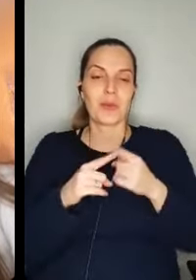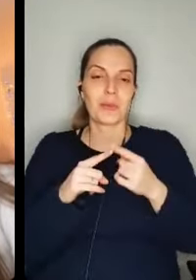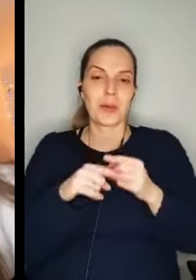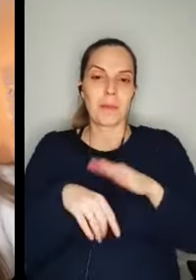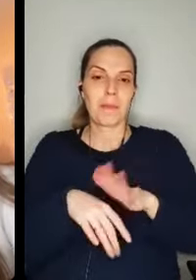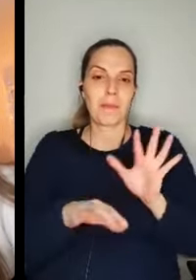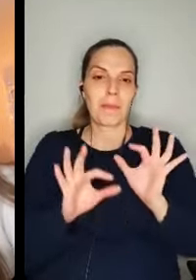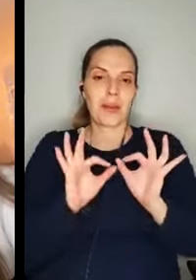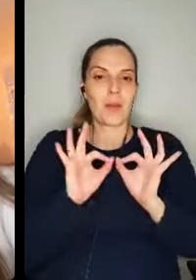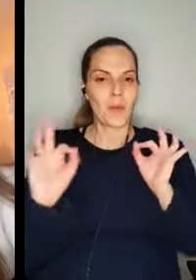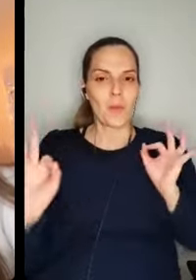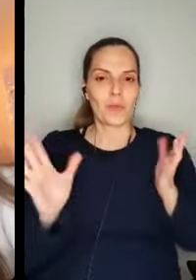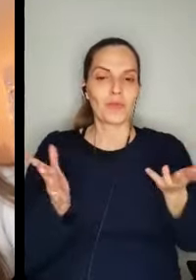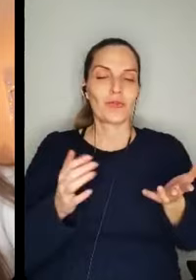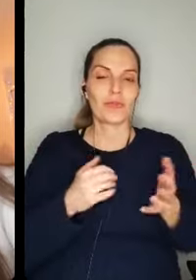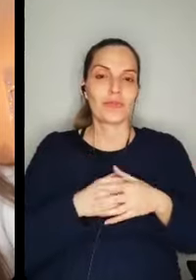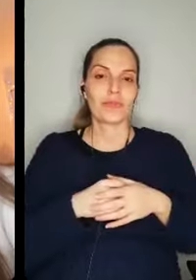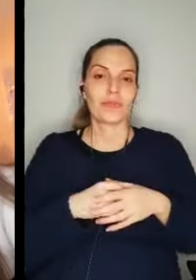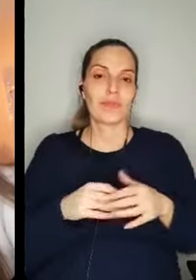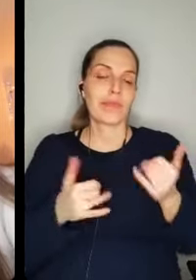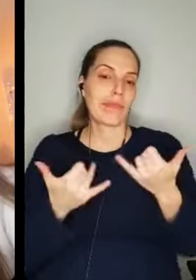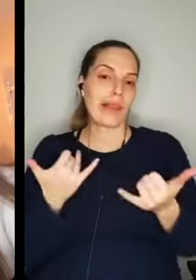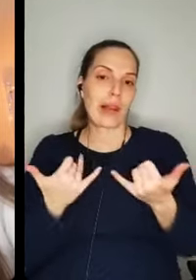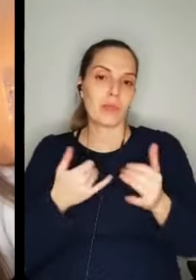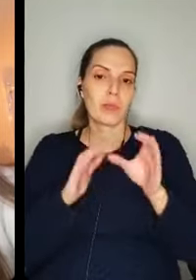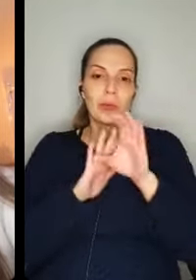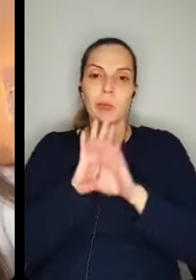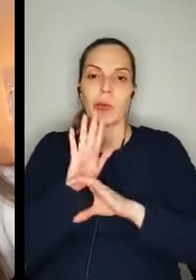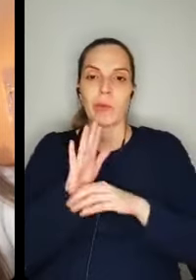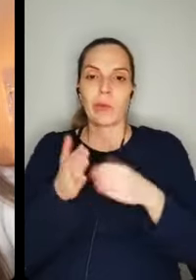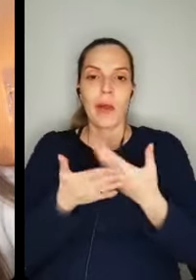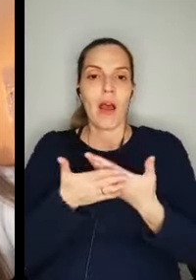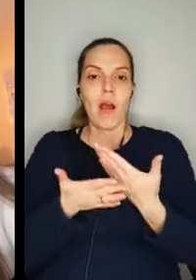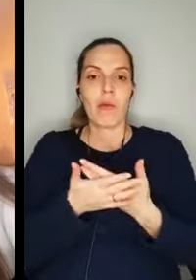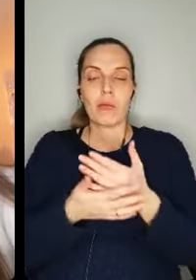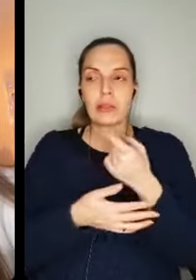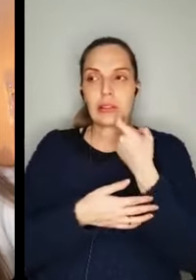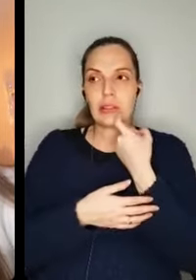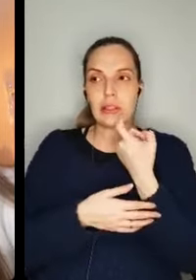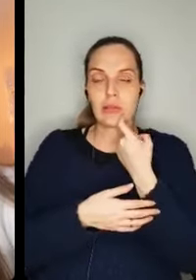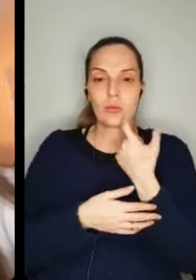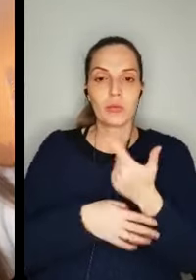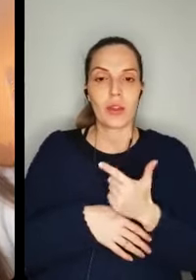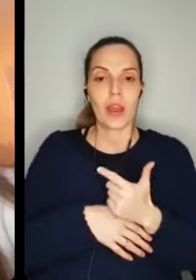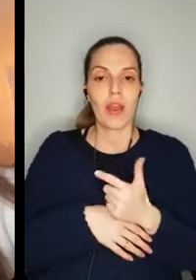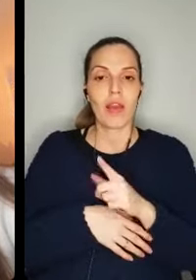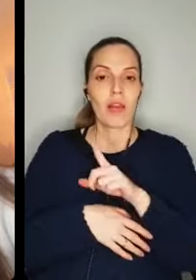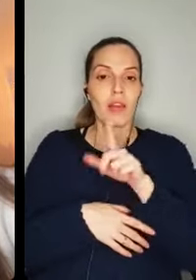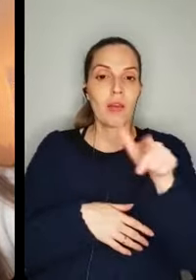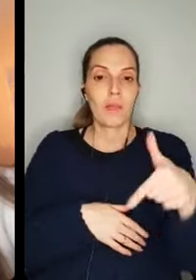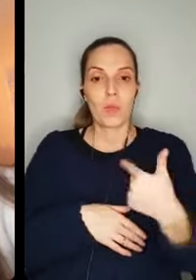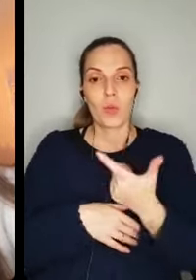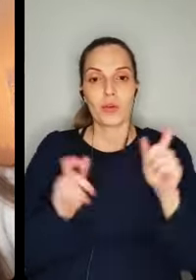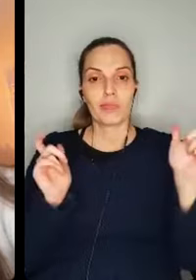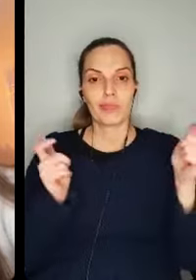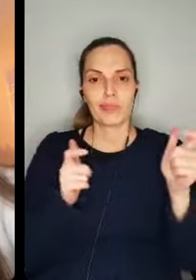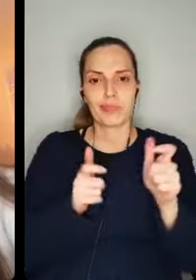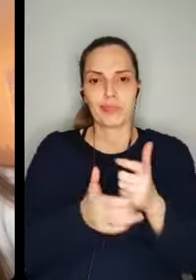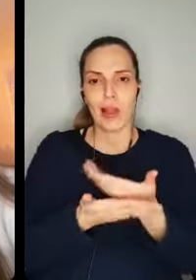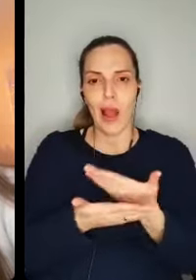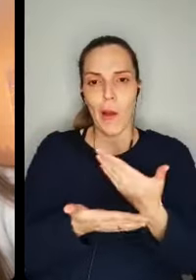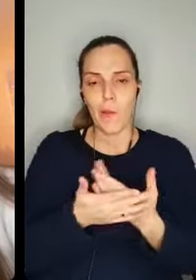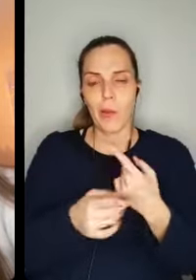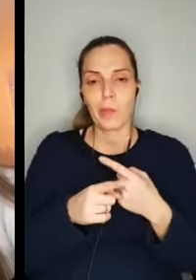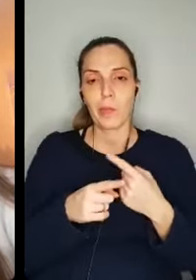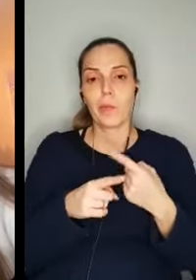nosso currículo, a gente não tem aula na sexta, aí depois vai diminuindo mais ainda as aulas, porque vai entrando os outros estágios. E aí